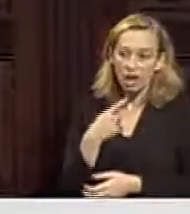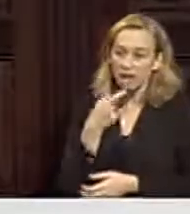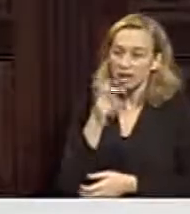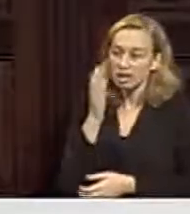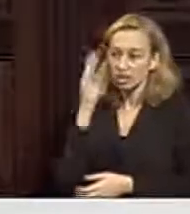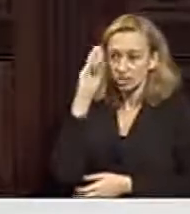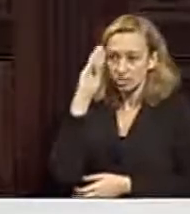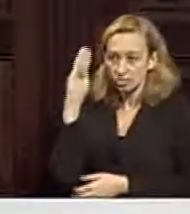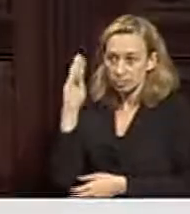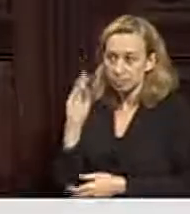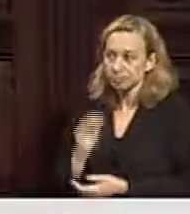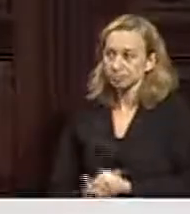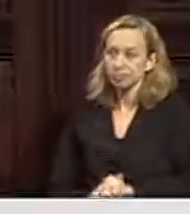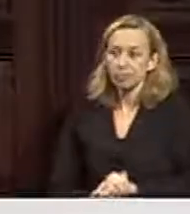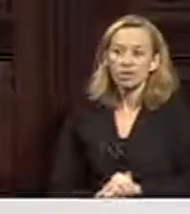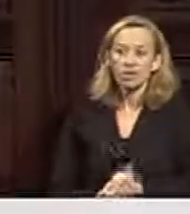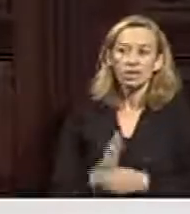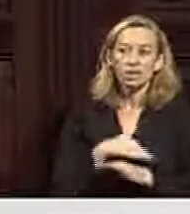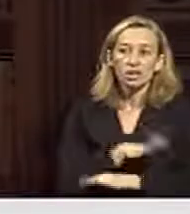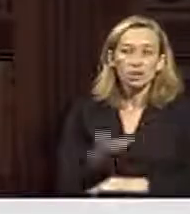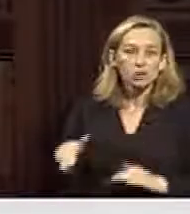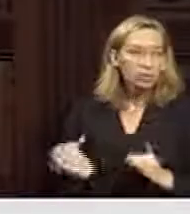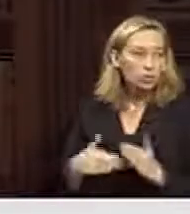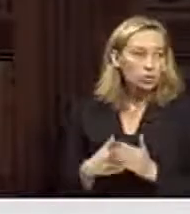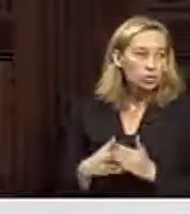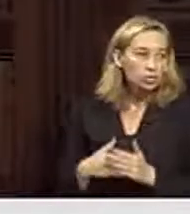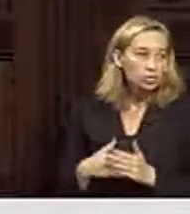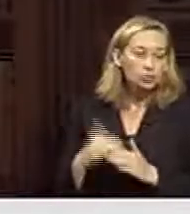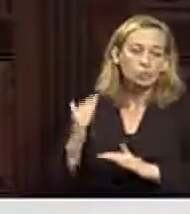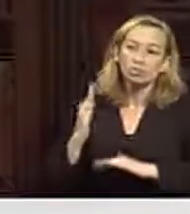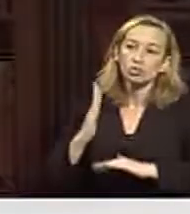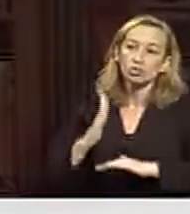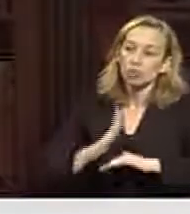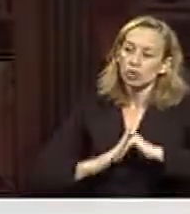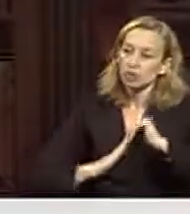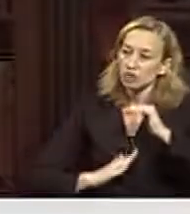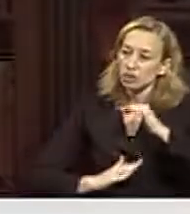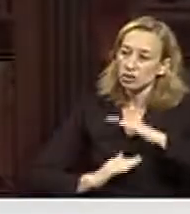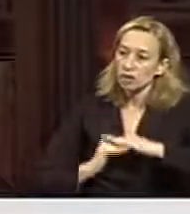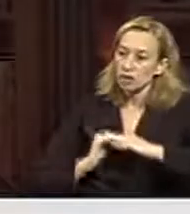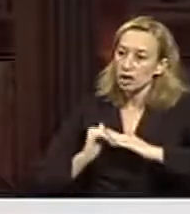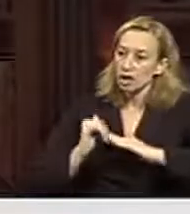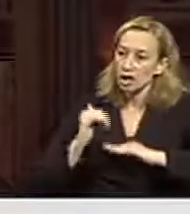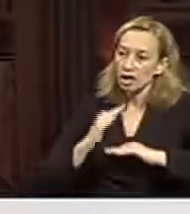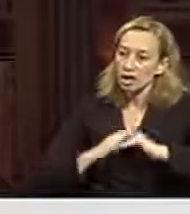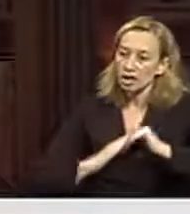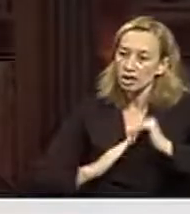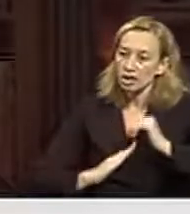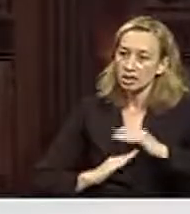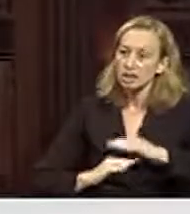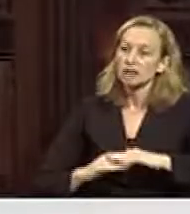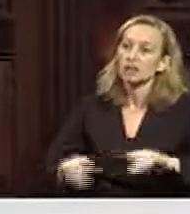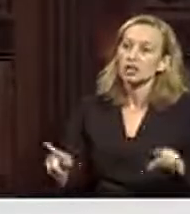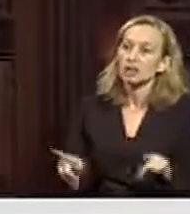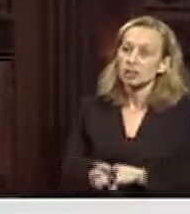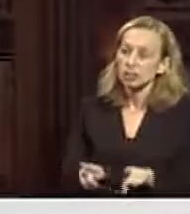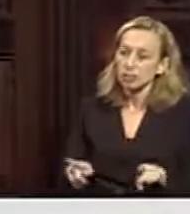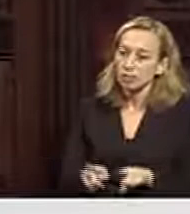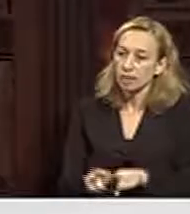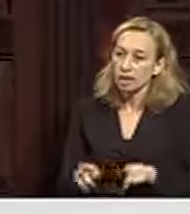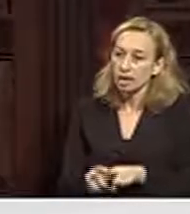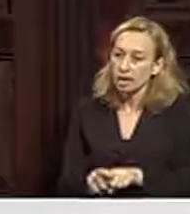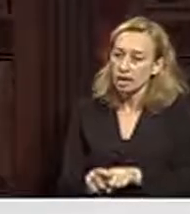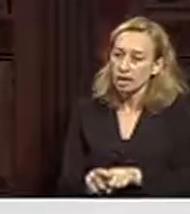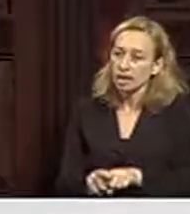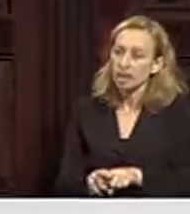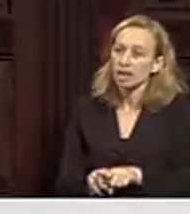especial a todos os funcionários e aos pacientes, aos